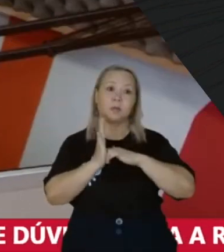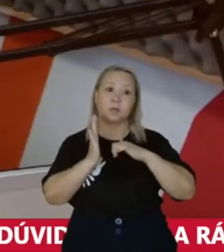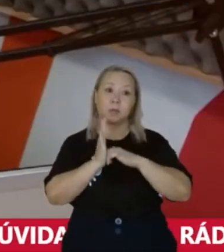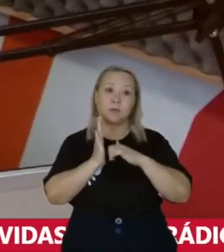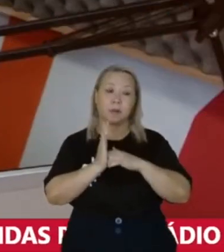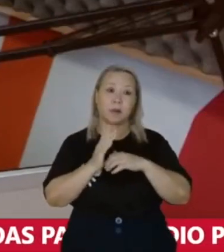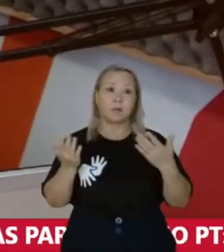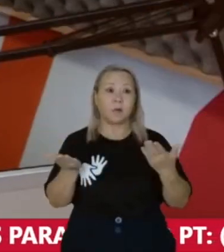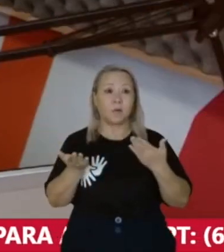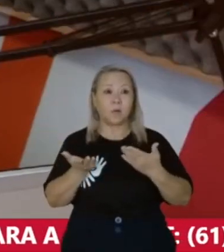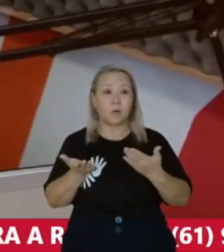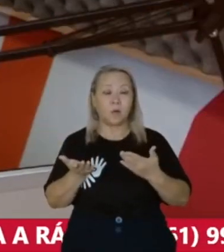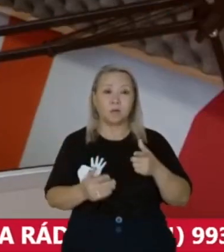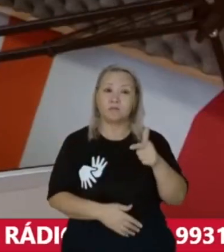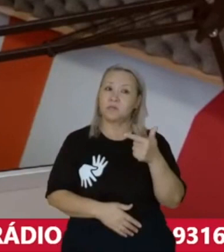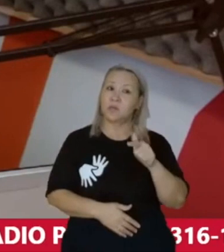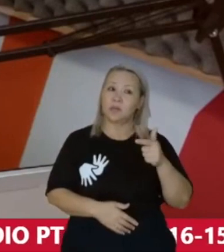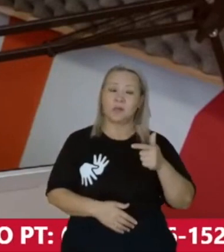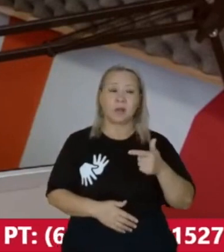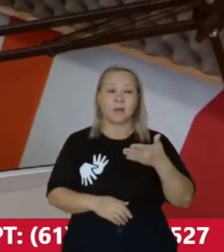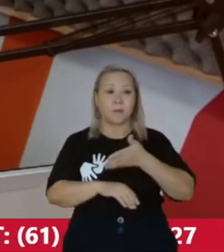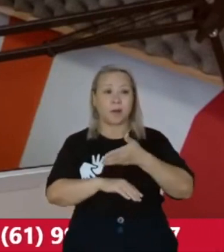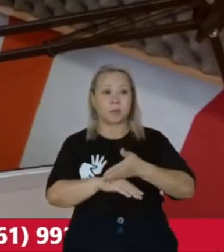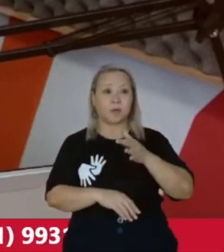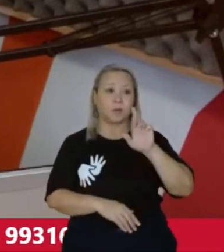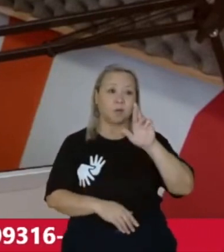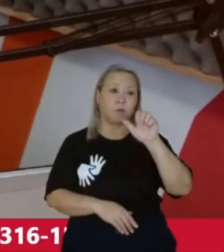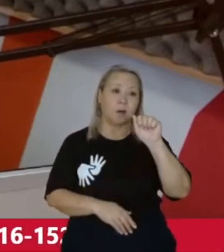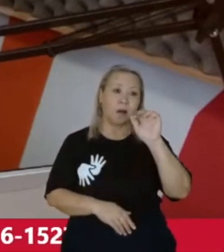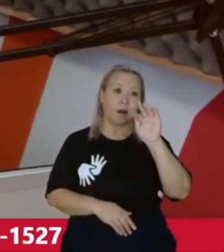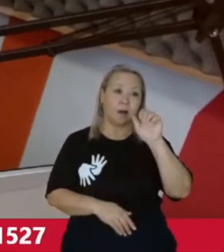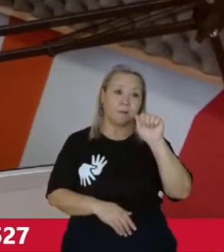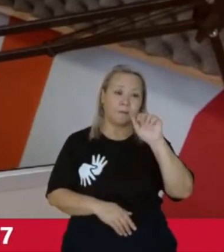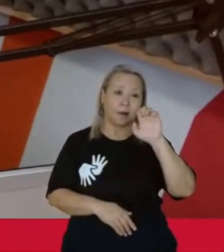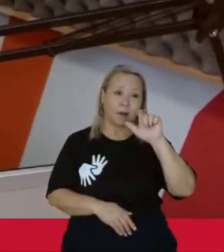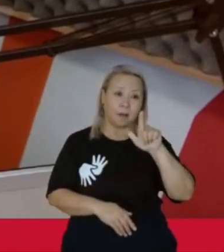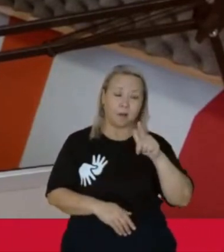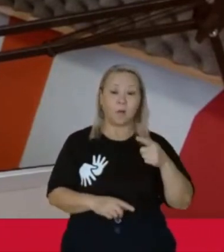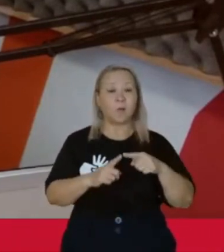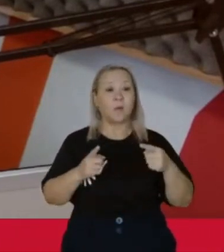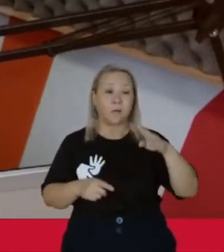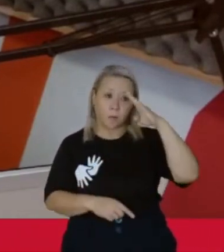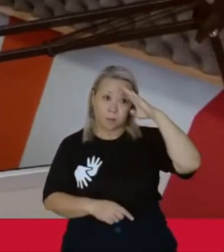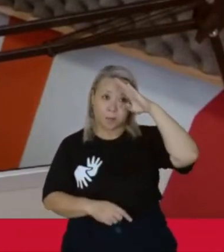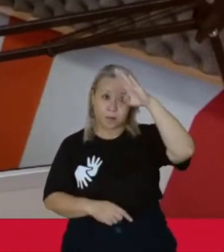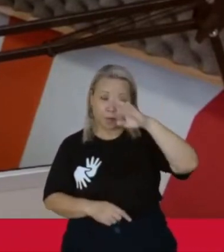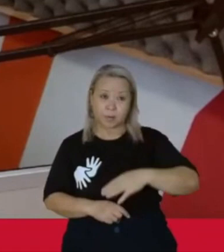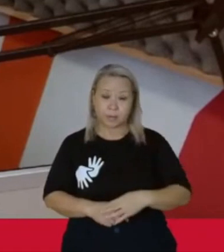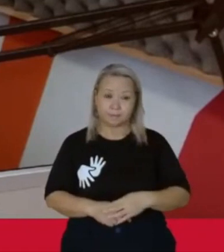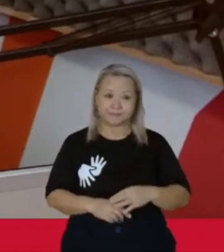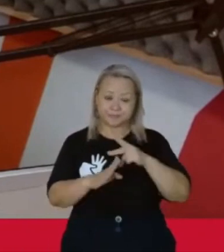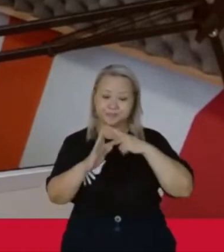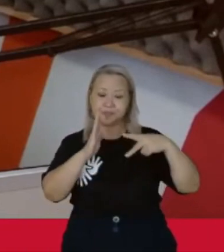contar excepcionalmente com a participação do Rafael Noronha, mas eu vou priorizar a nossa conversa com a primeira convidada do